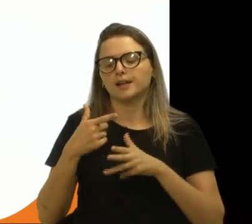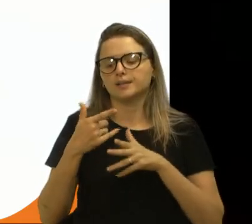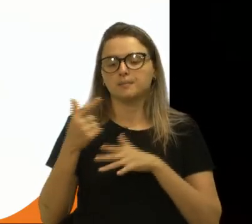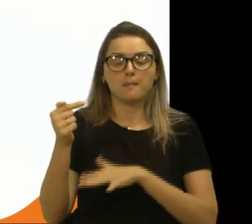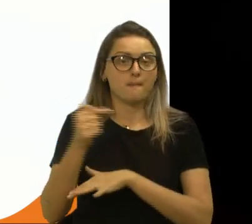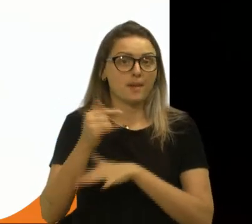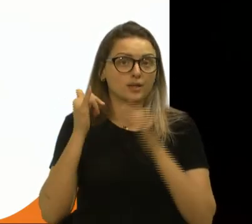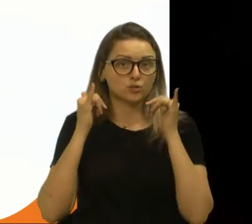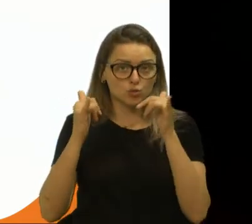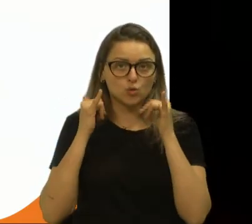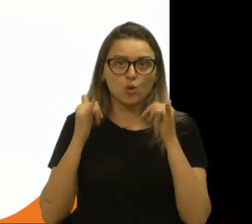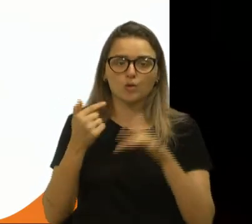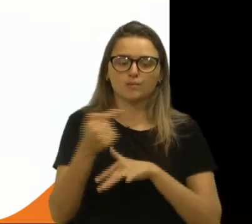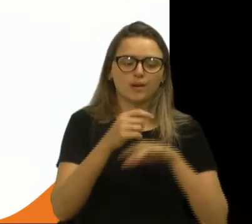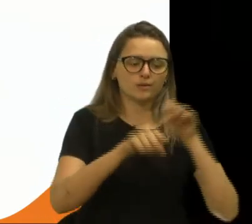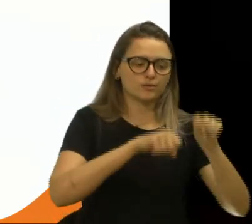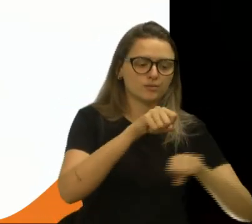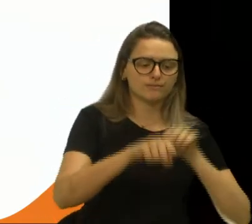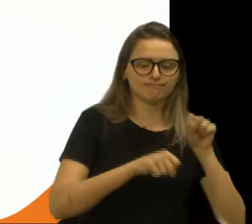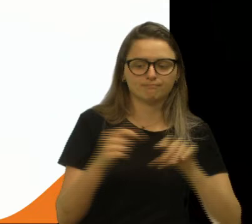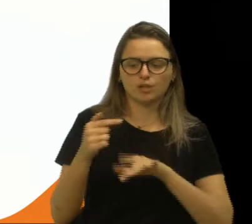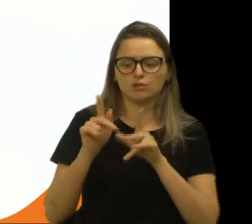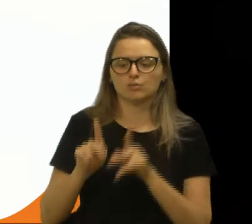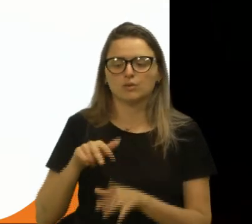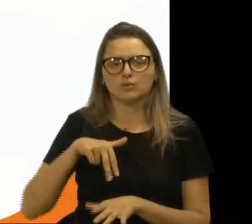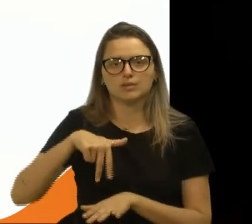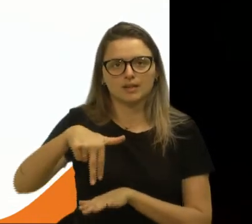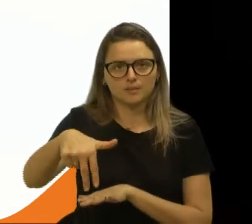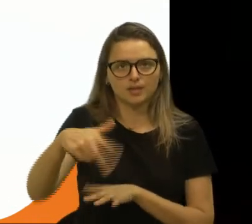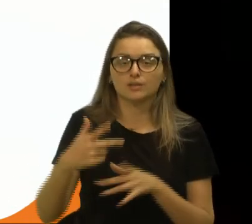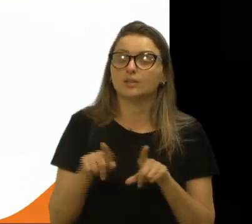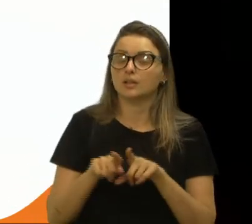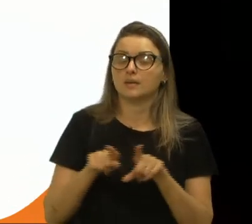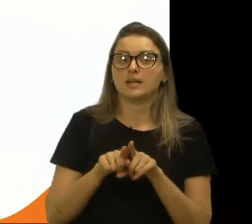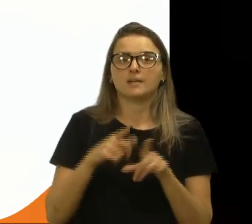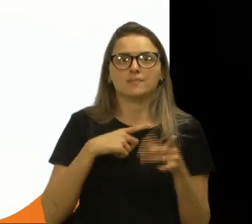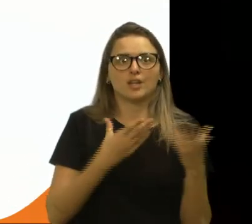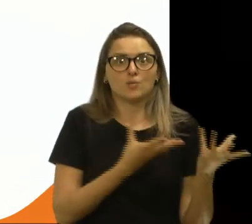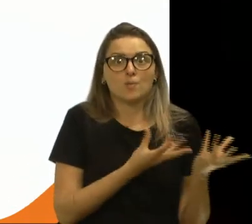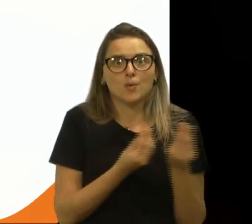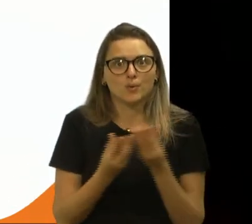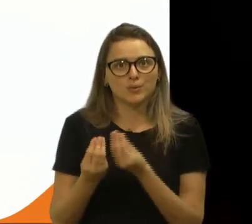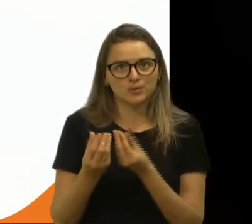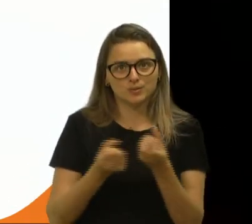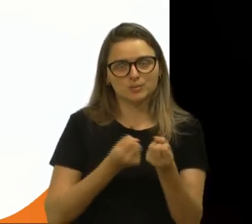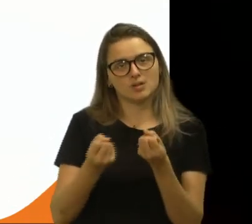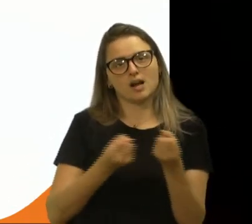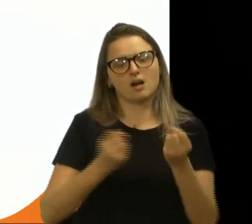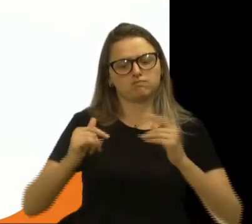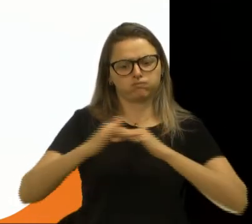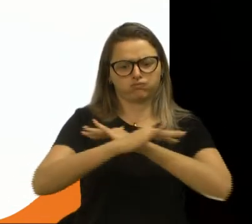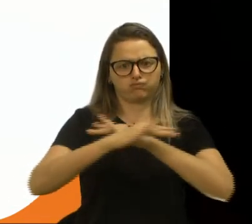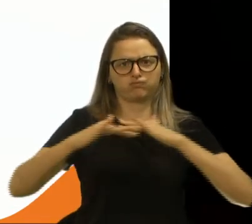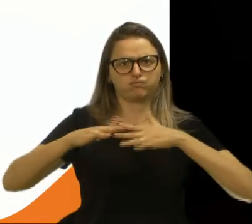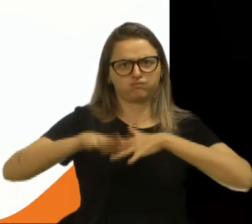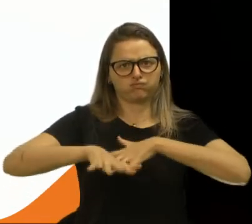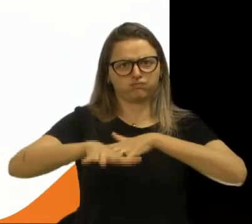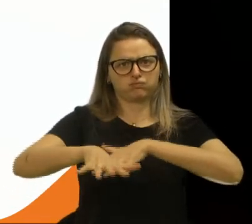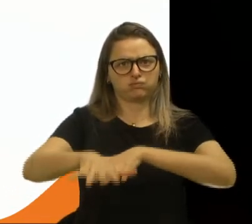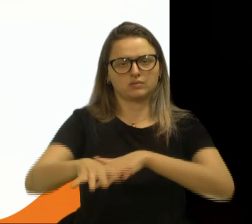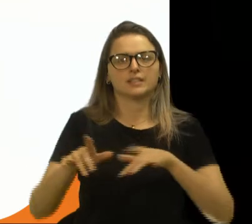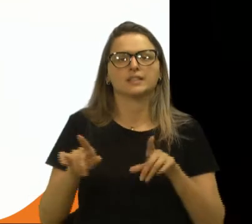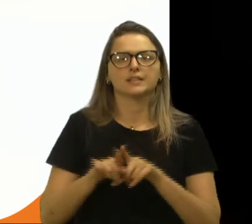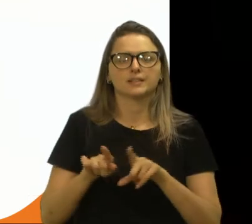público, bicicleta, pedestre, né? Então, esse alto número de veículos também ocasiona situações